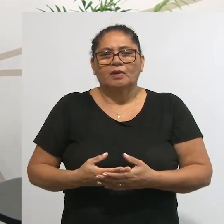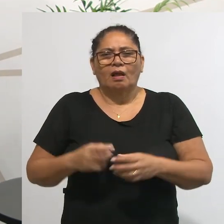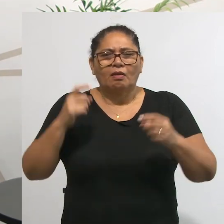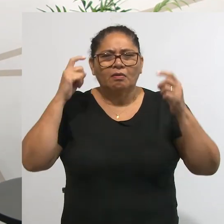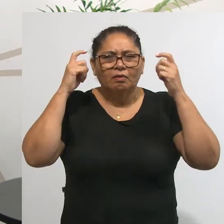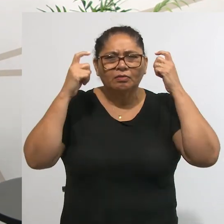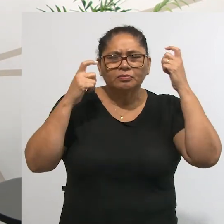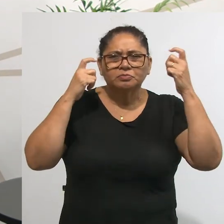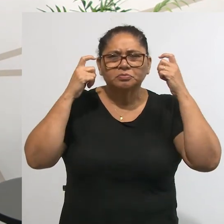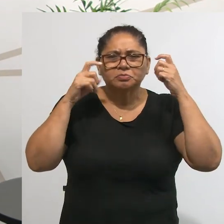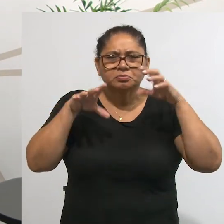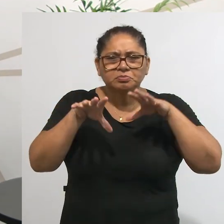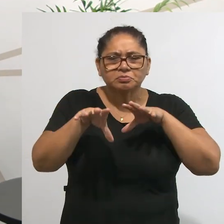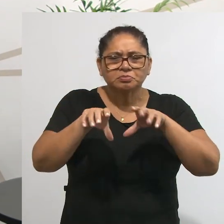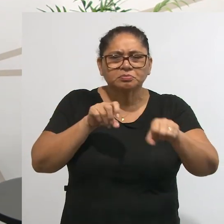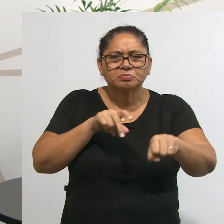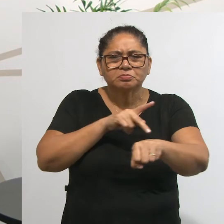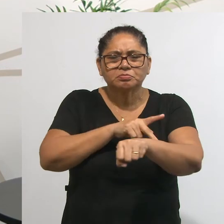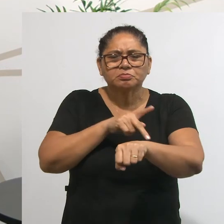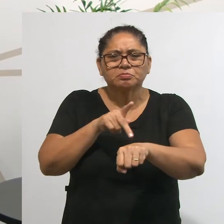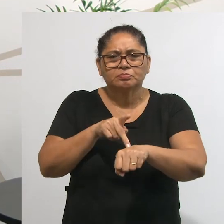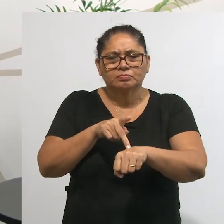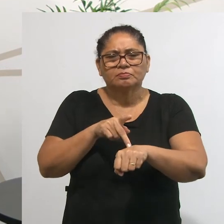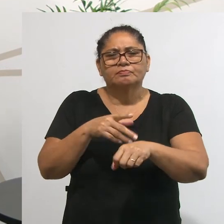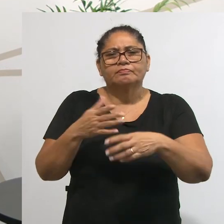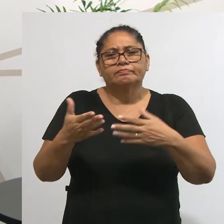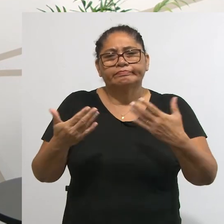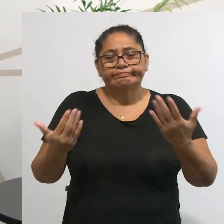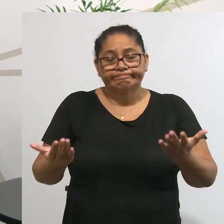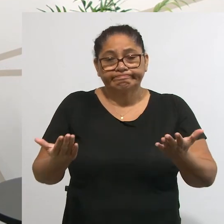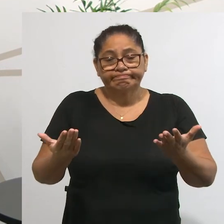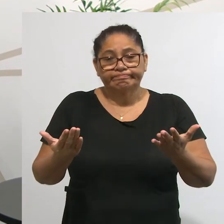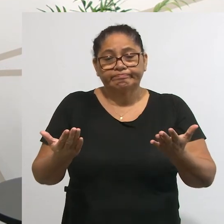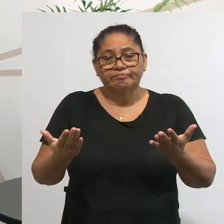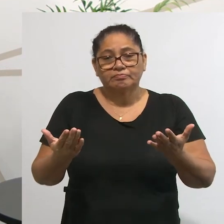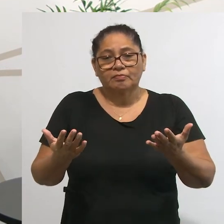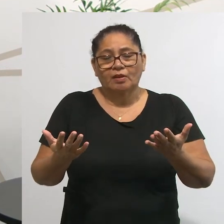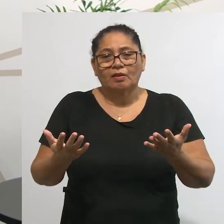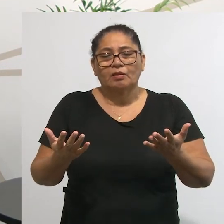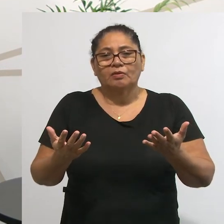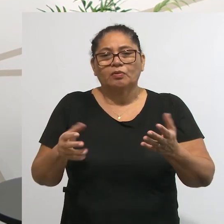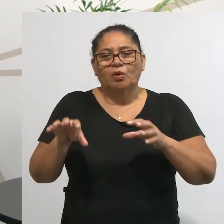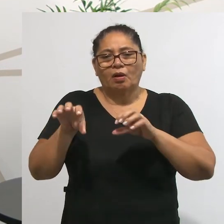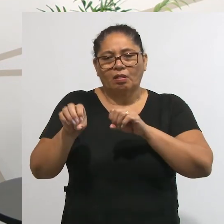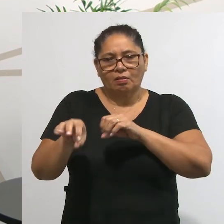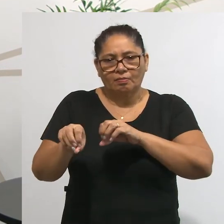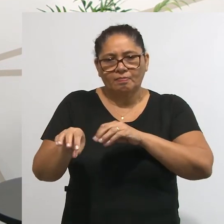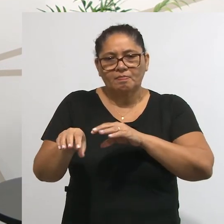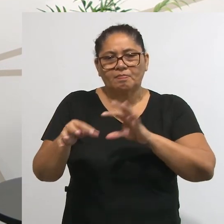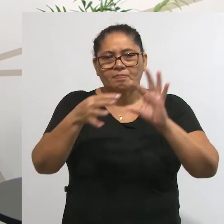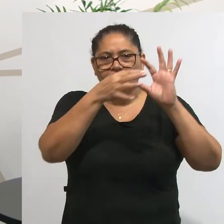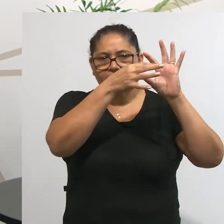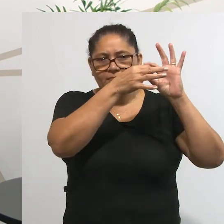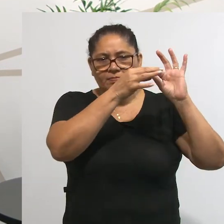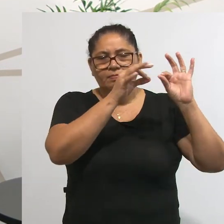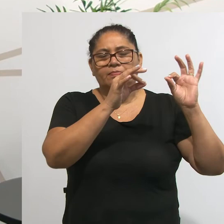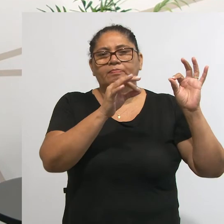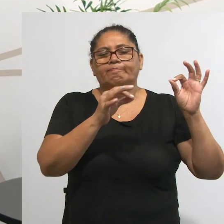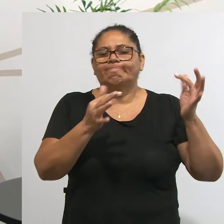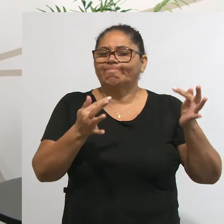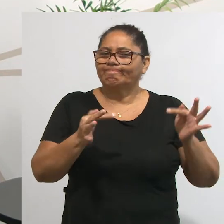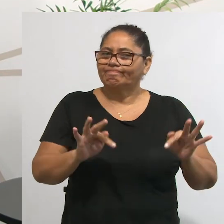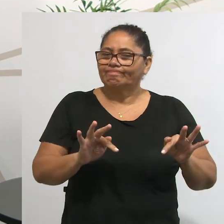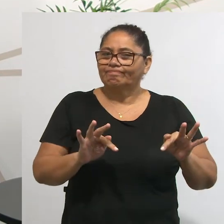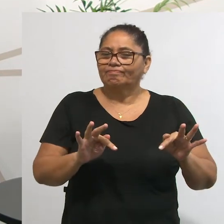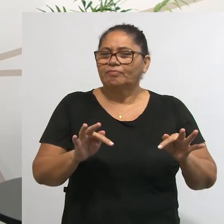essa preocupação de formalizar uma pedagogia. Então, quando trata de educação libertadora, já estou